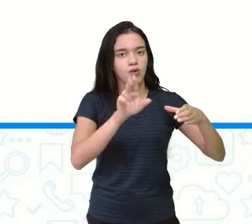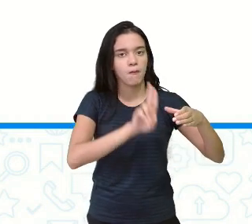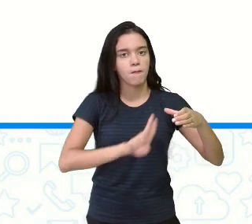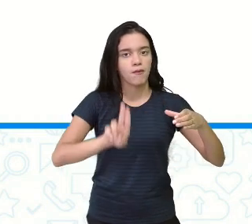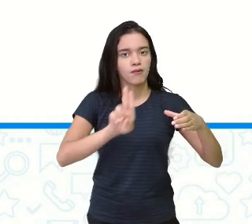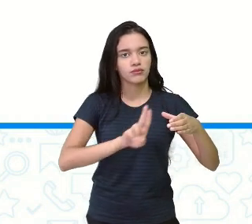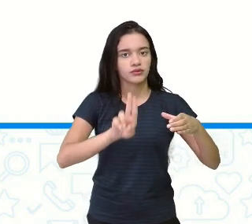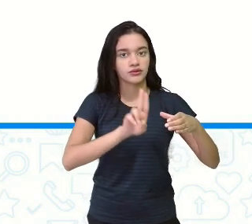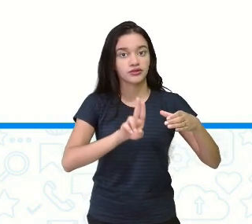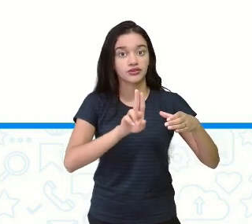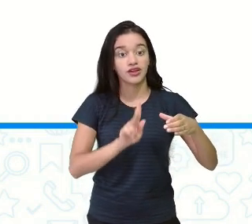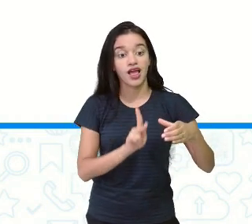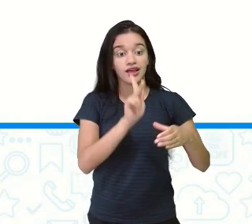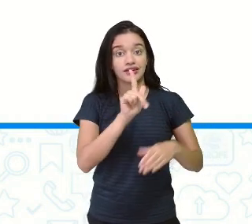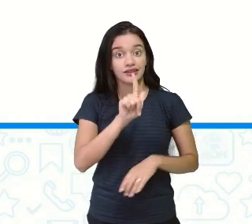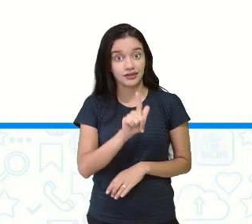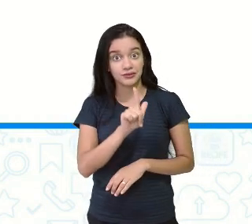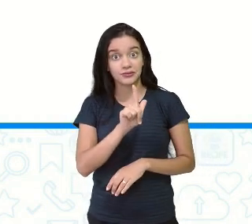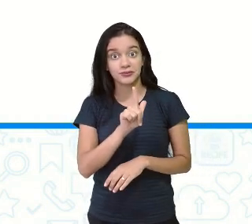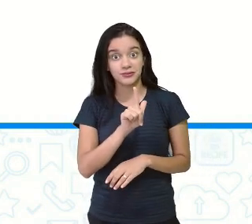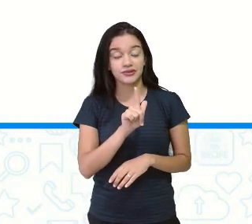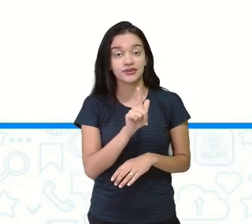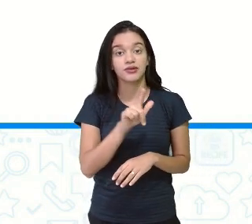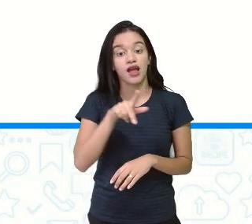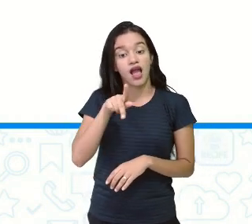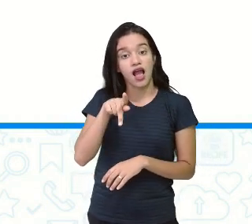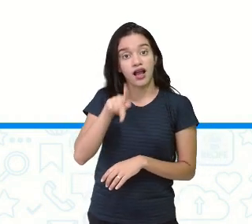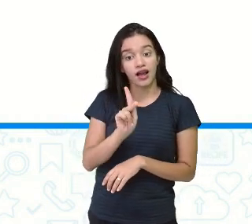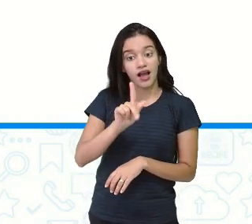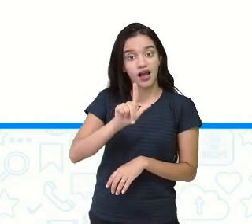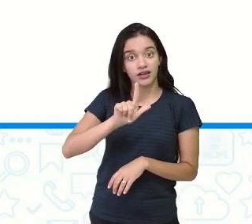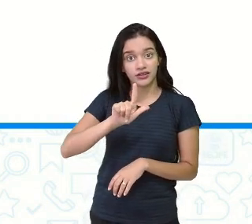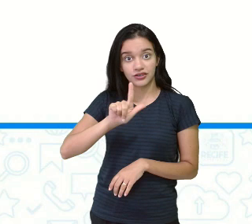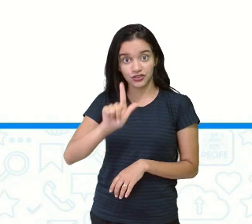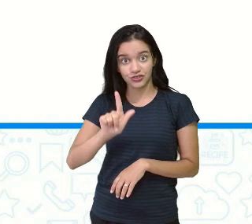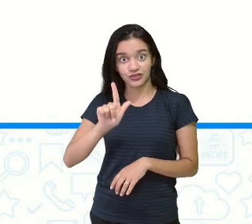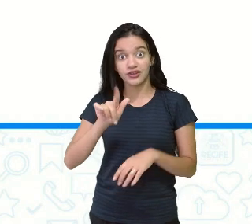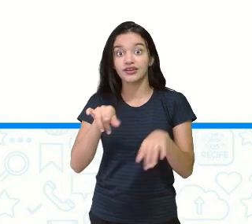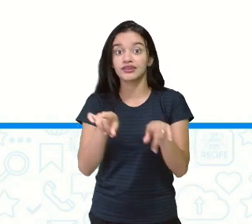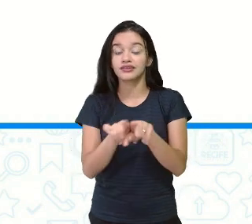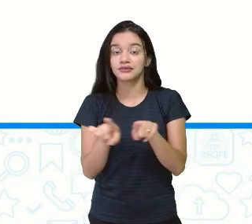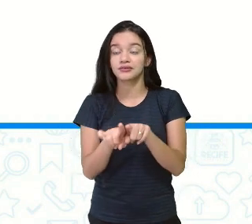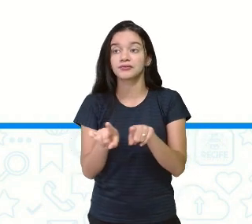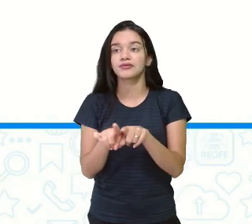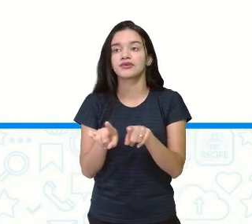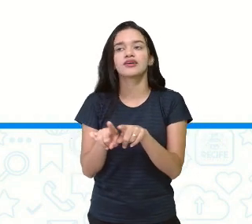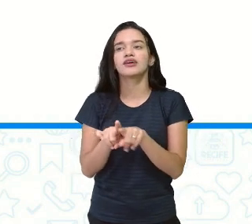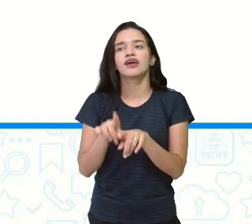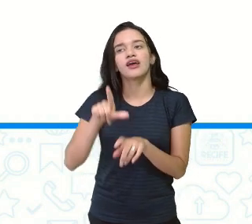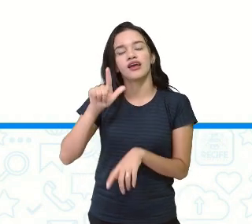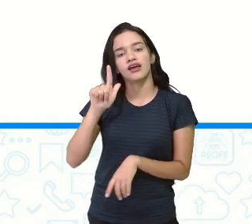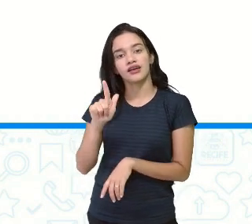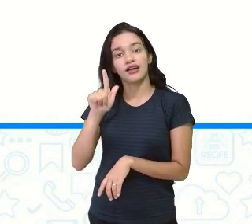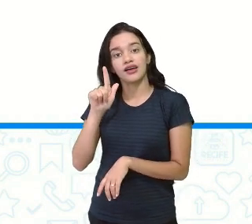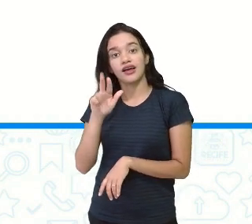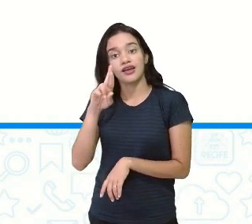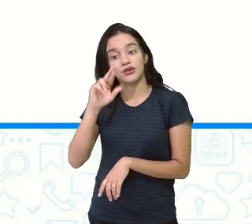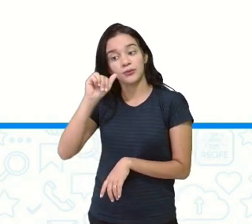usada é o quilograma, que a gente representa pelo kg, e o grama, que a gente representa pela letrinha